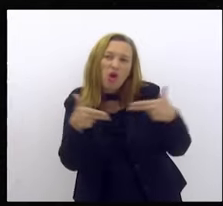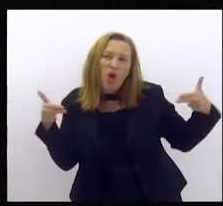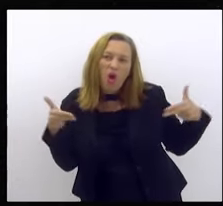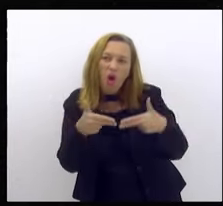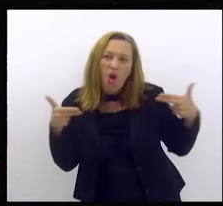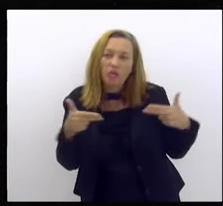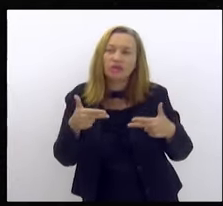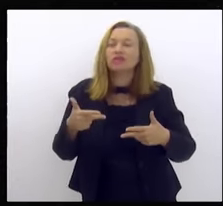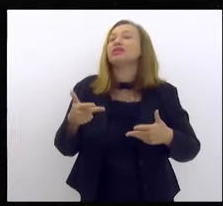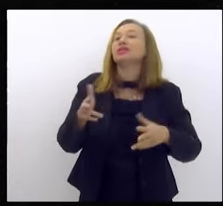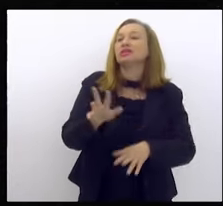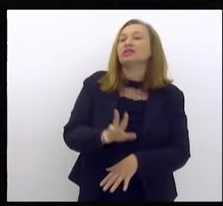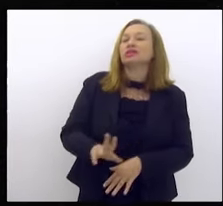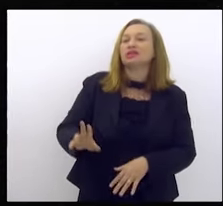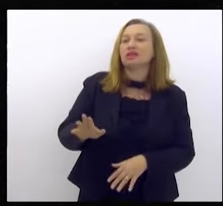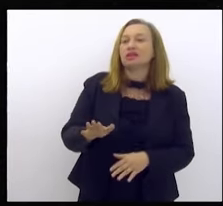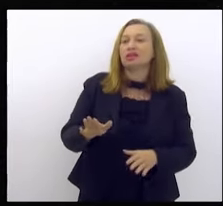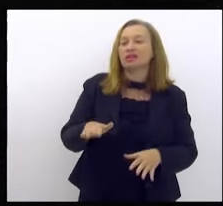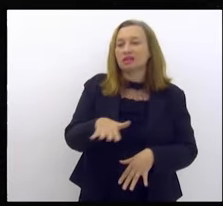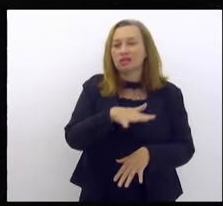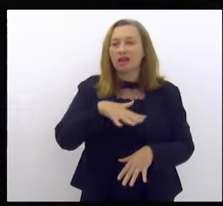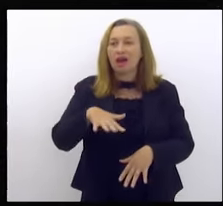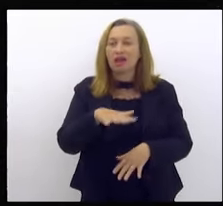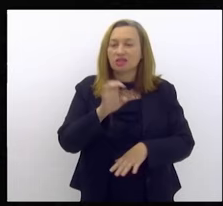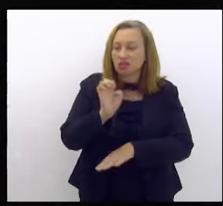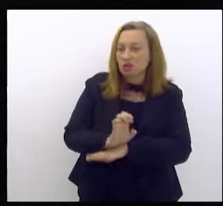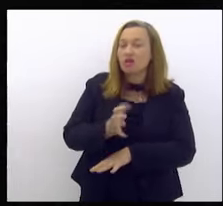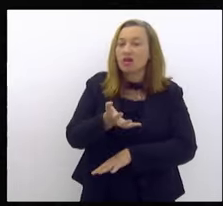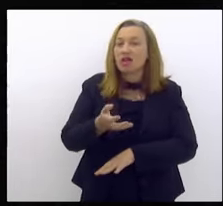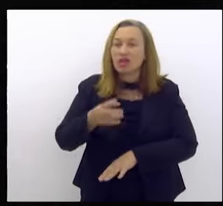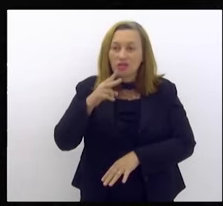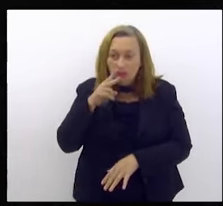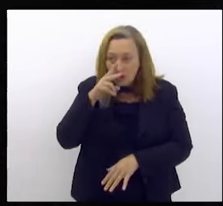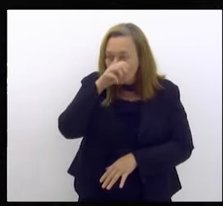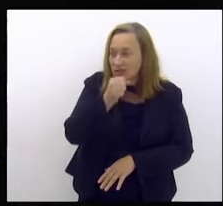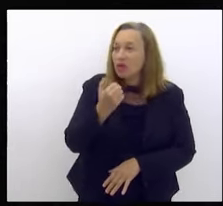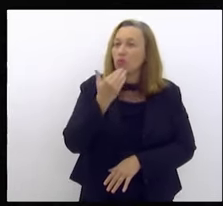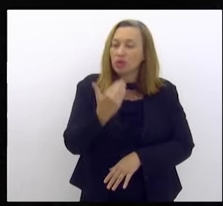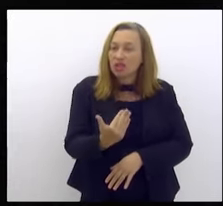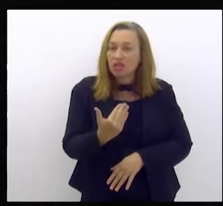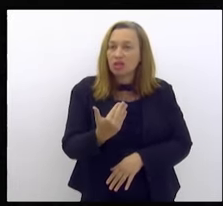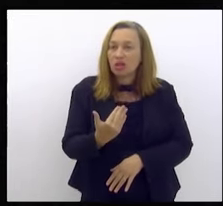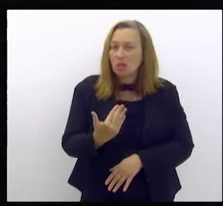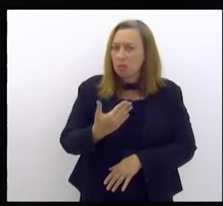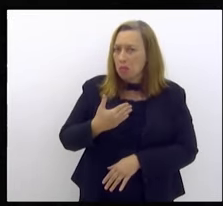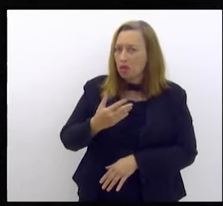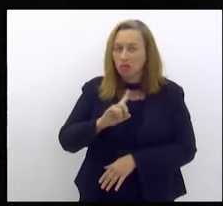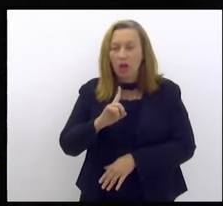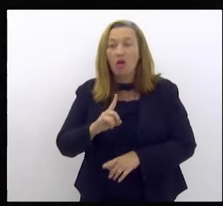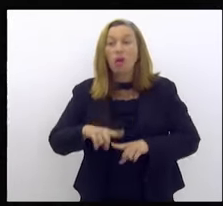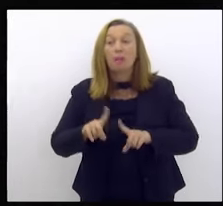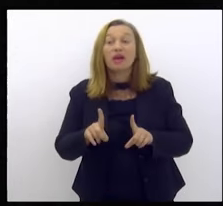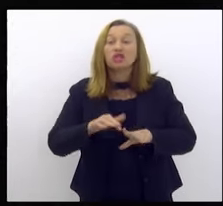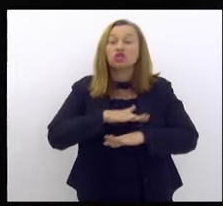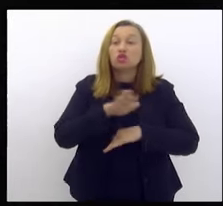essa ferramenta na rede estadual. Quero aqui fortalecer o pedido que não é apenas meu, mas é de todo o movimento hip-hop